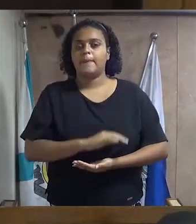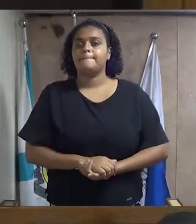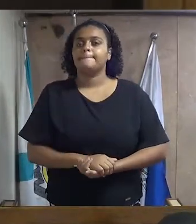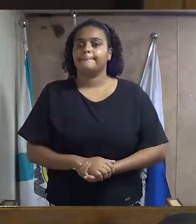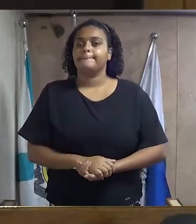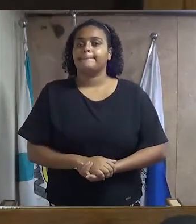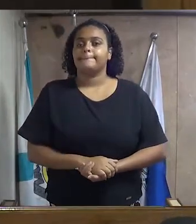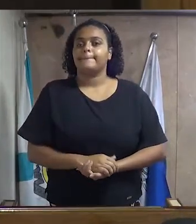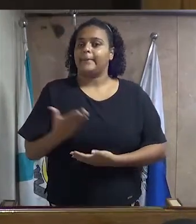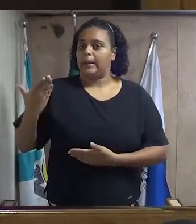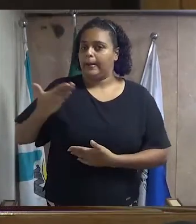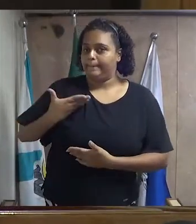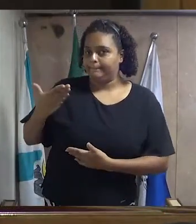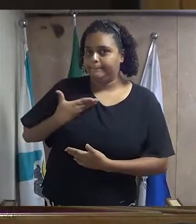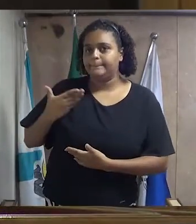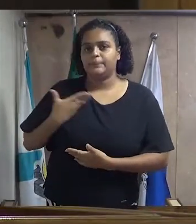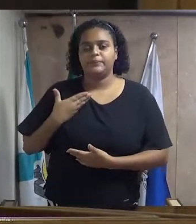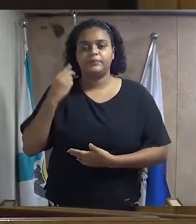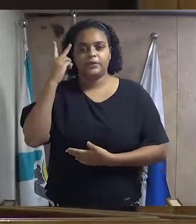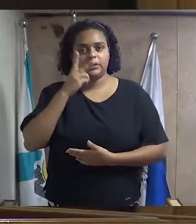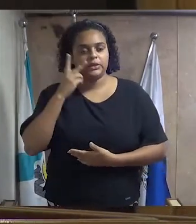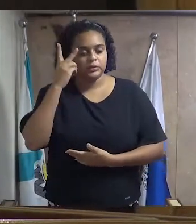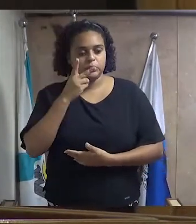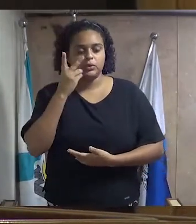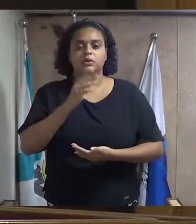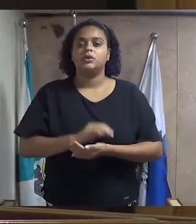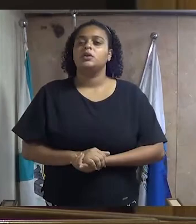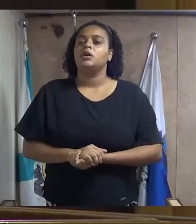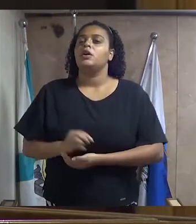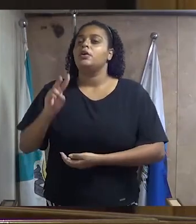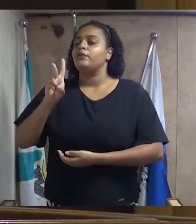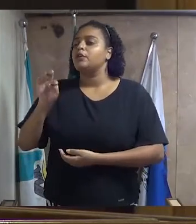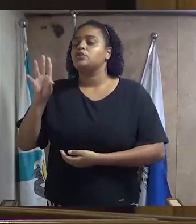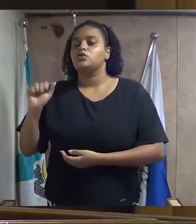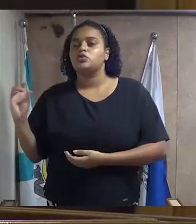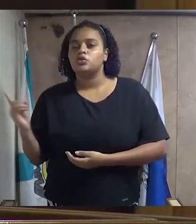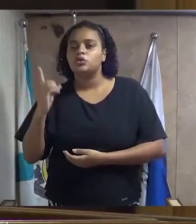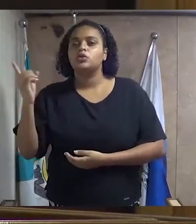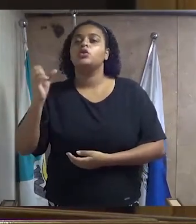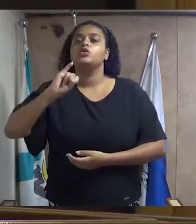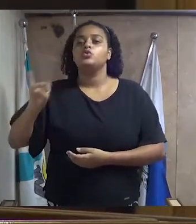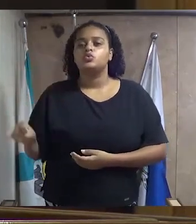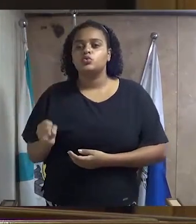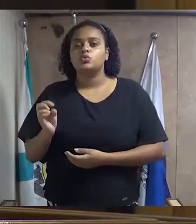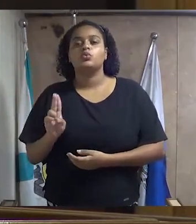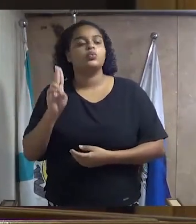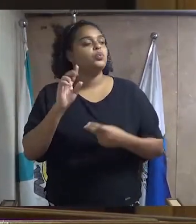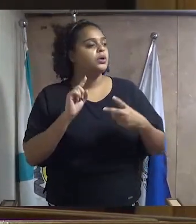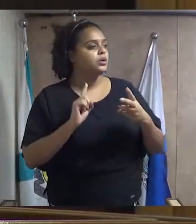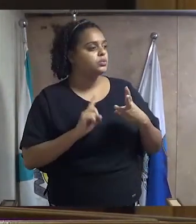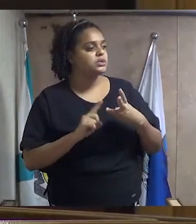dos meus colegas, Nobres Edis, Vitinho Grandão, Júlio Wills, Dr. Maurício,